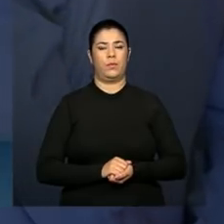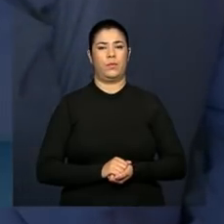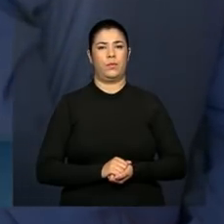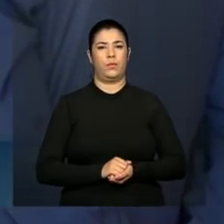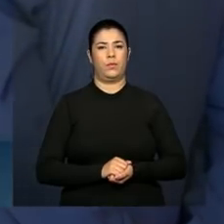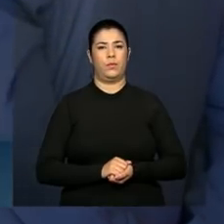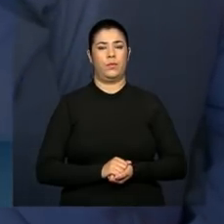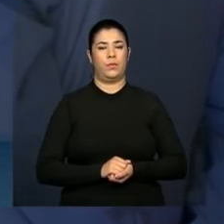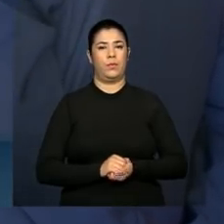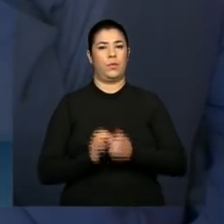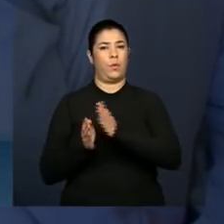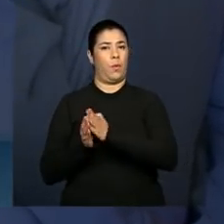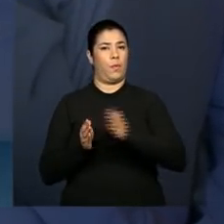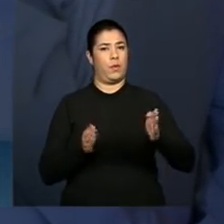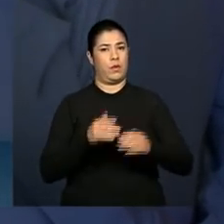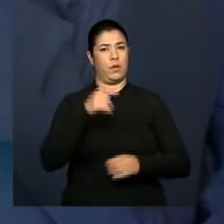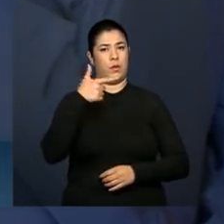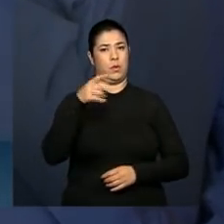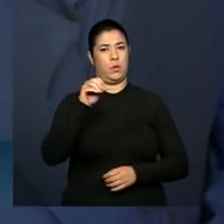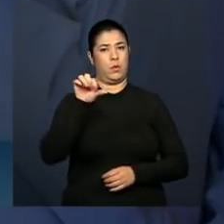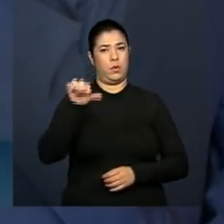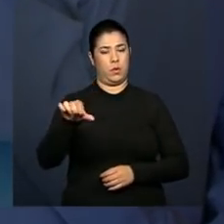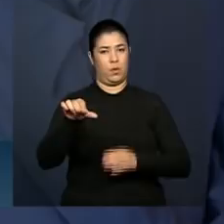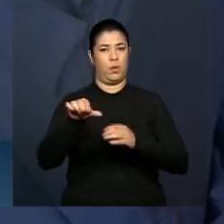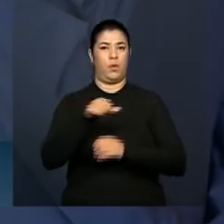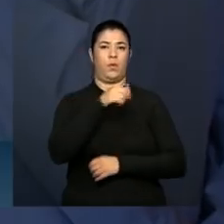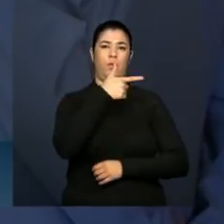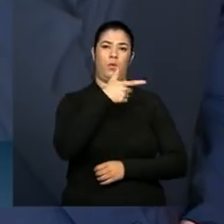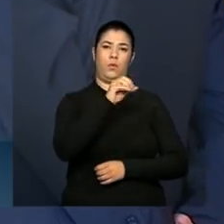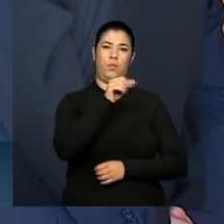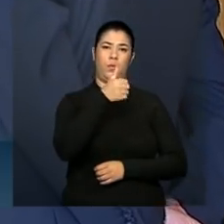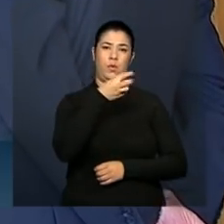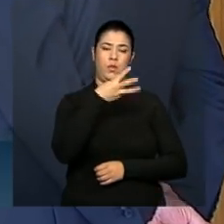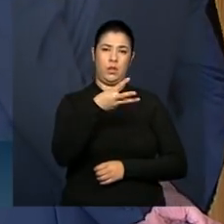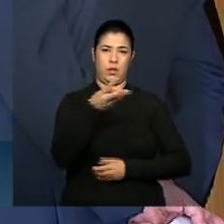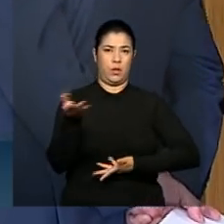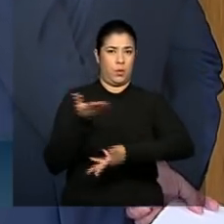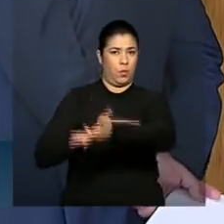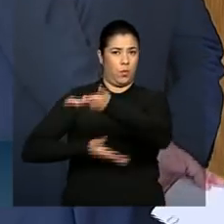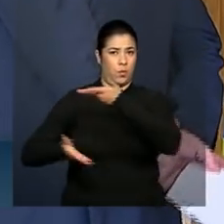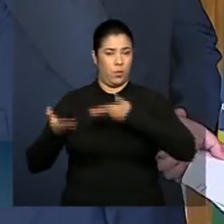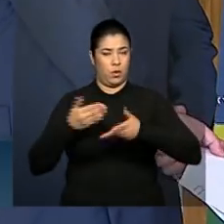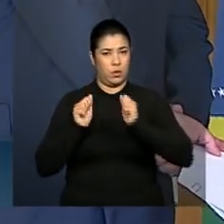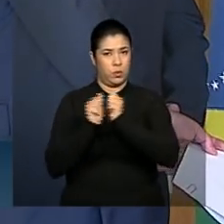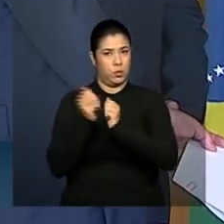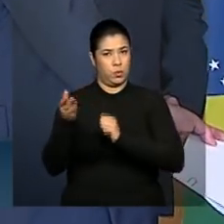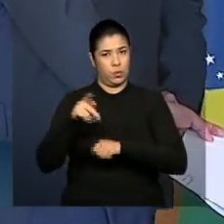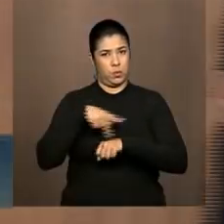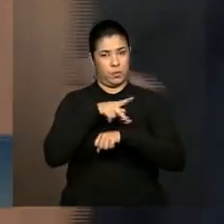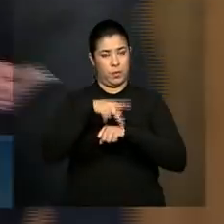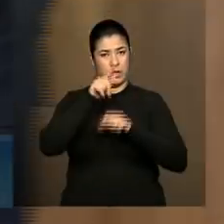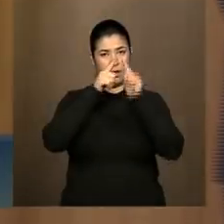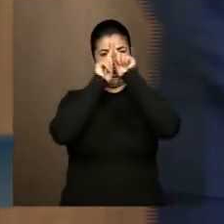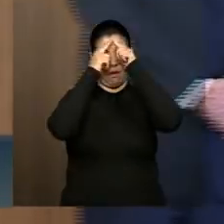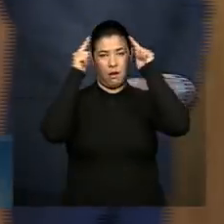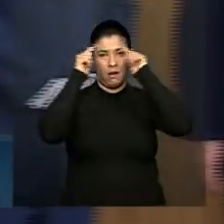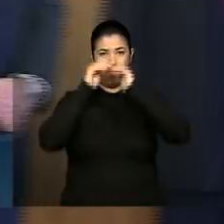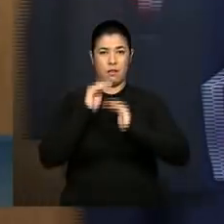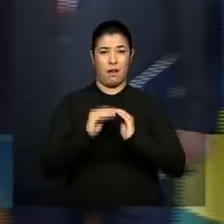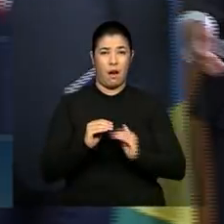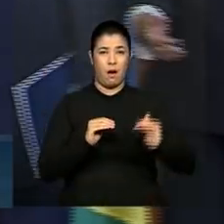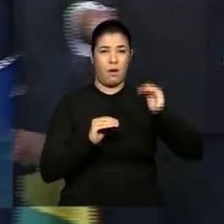Entre 2009 e 2013, o intercâmbio comercial brasileiro com a Grécia cresceu